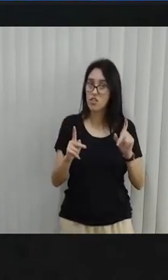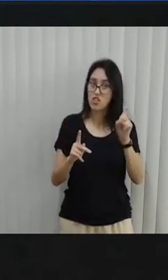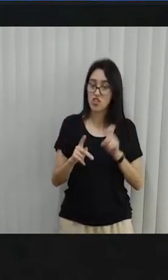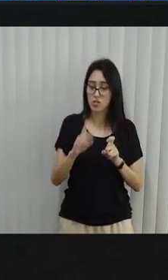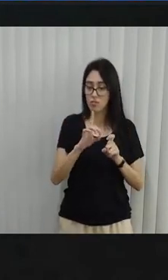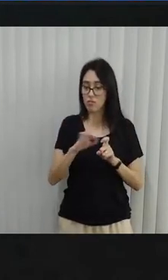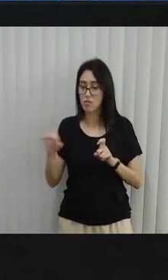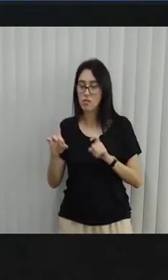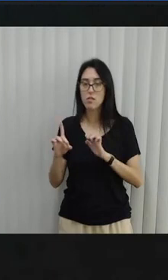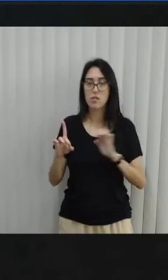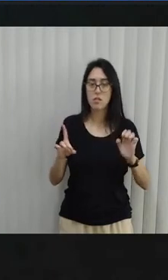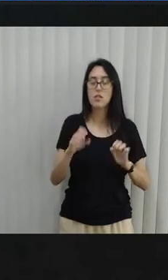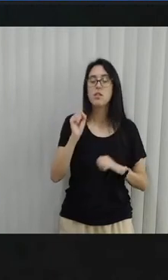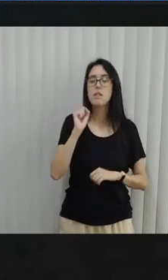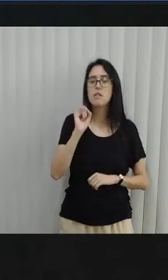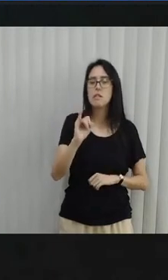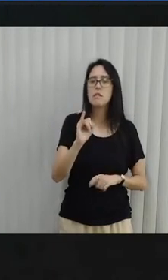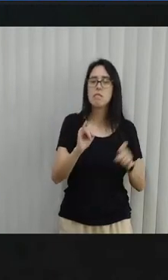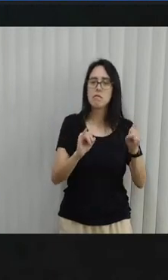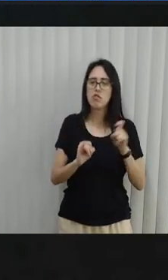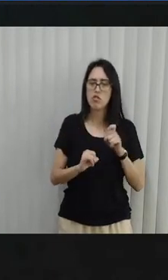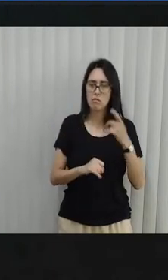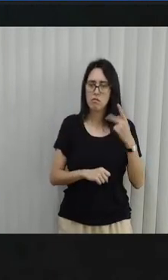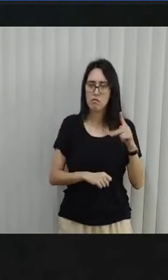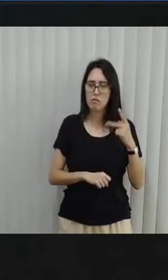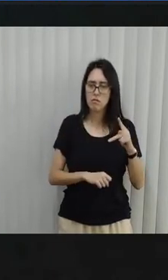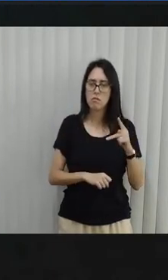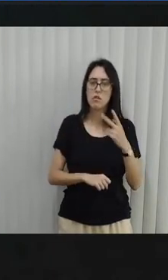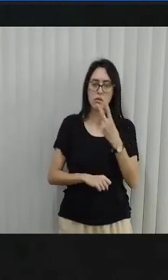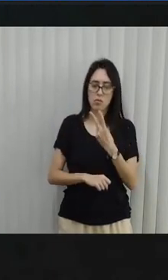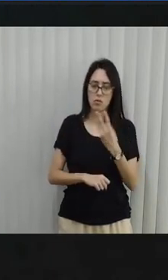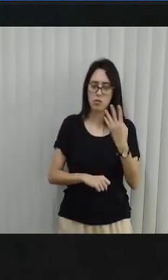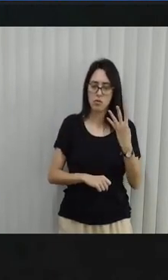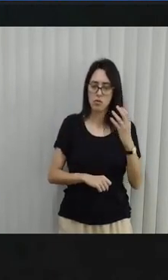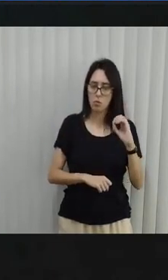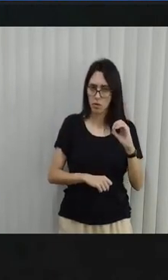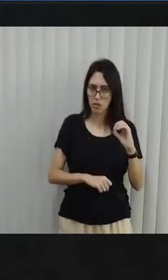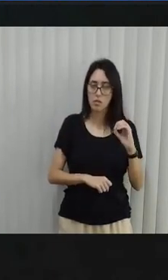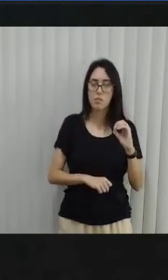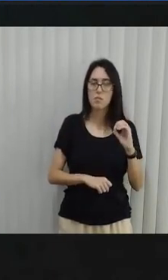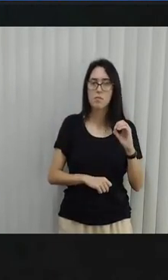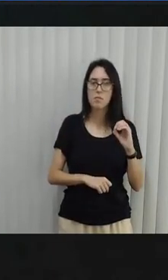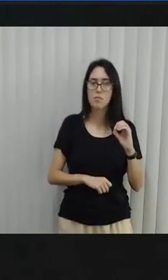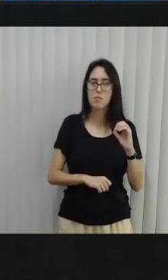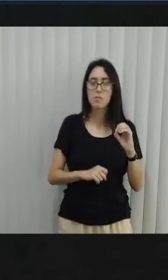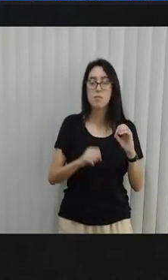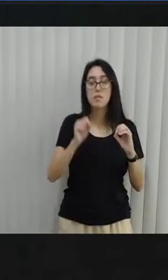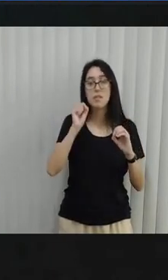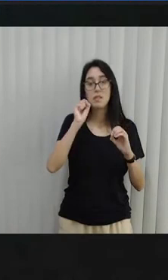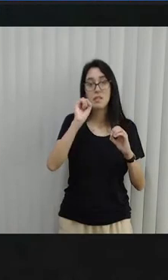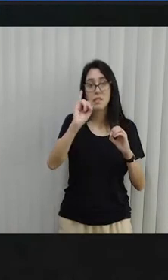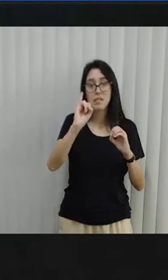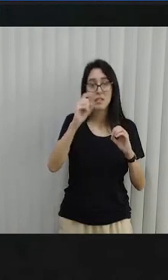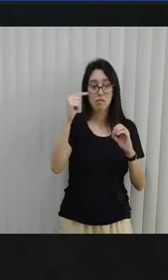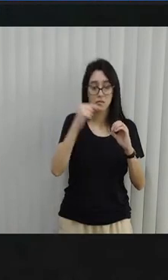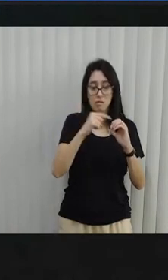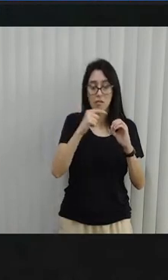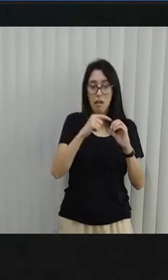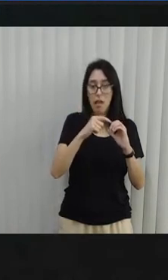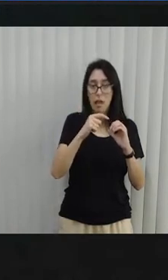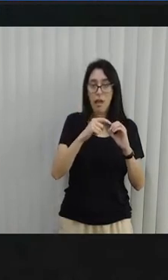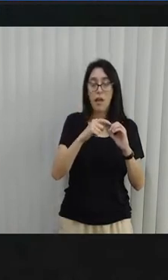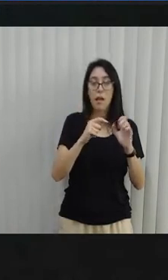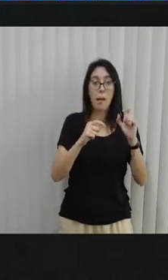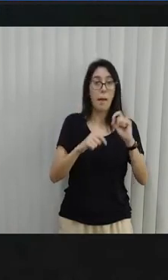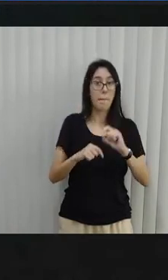esquerda. Se a posição X dele, nesse caso é 240, for maior, ó, se a posição